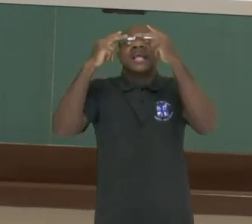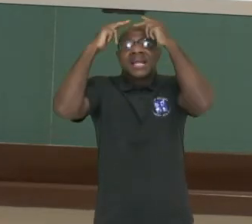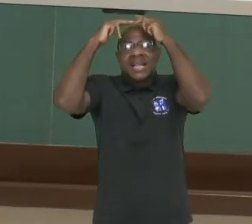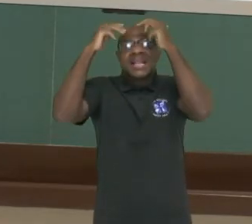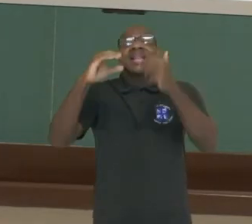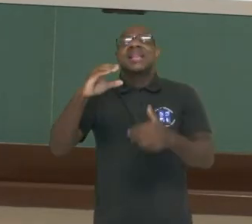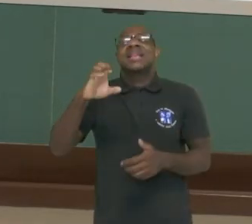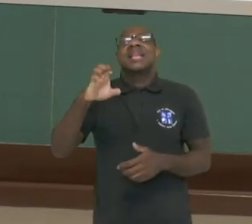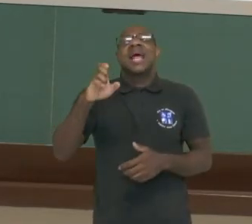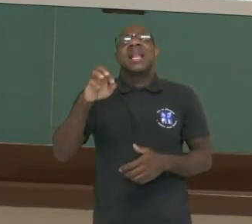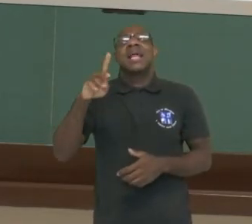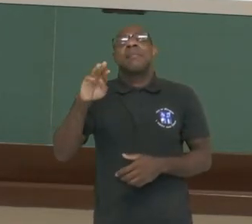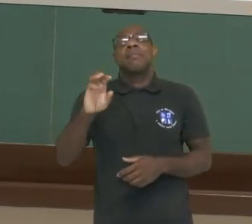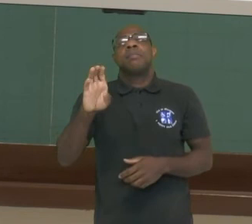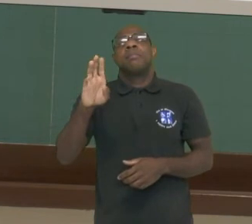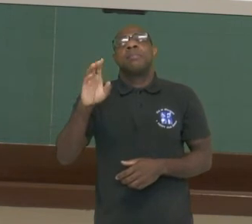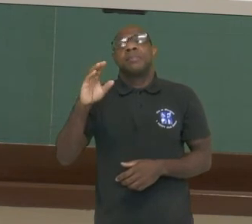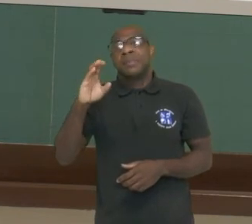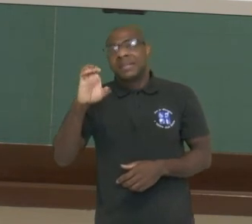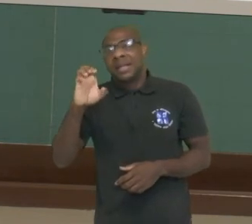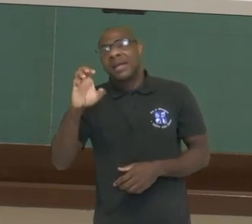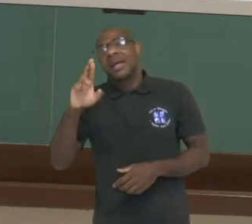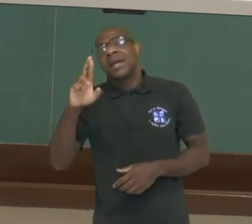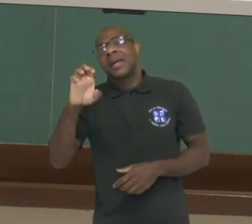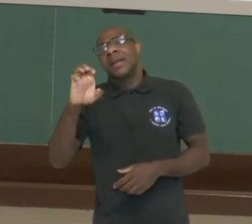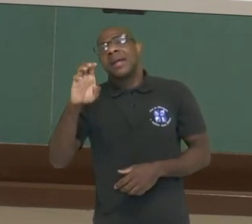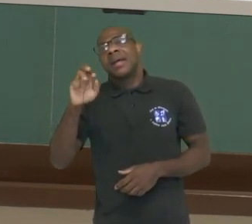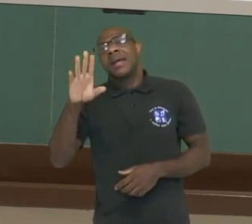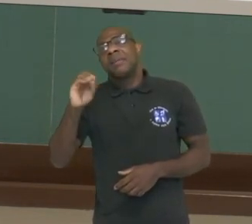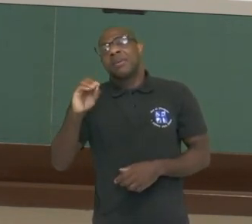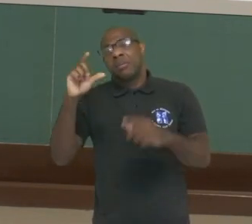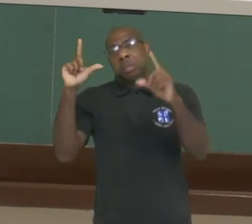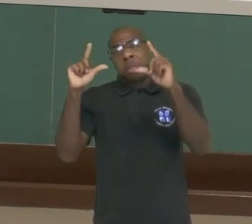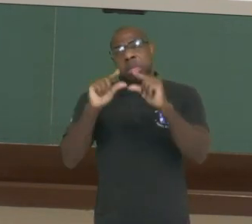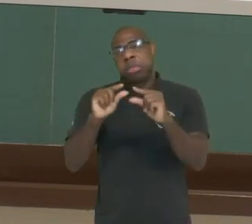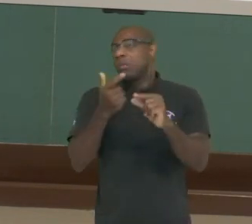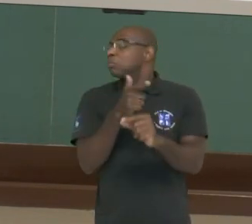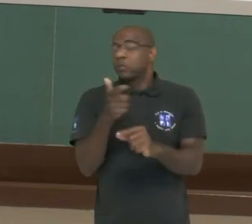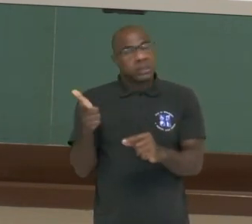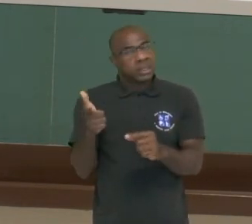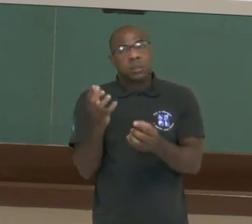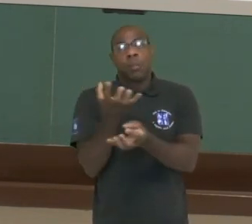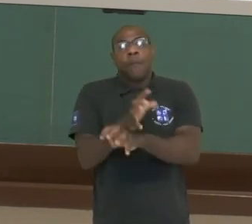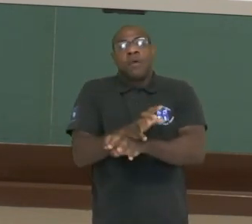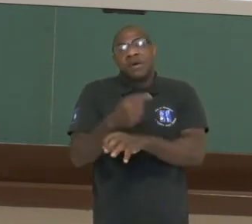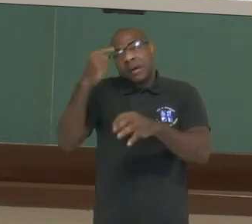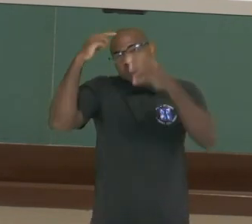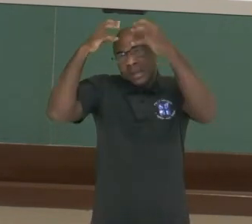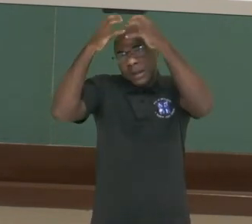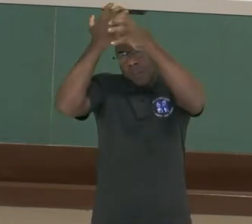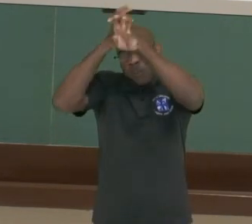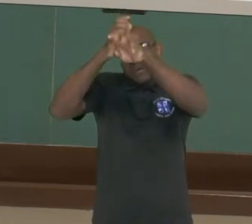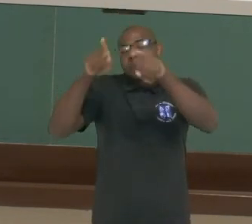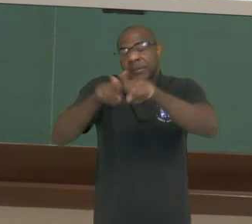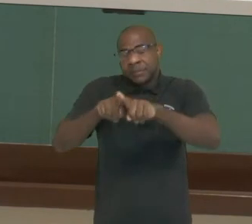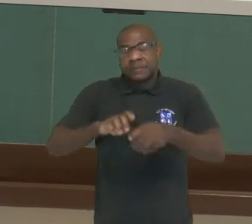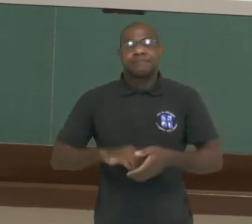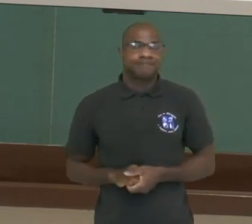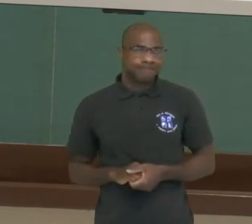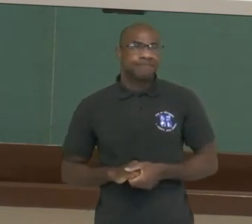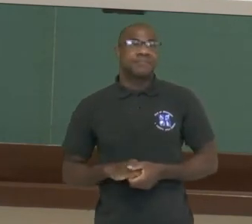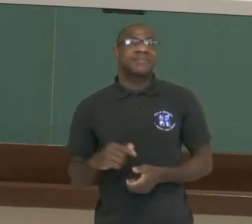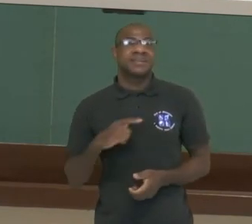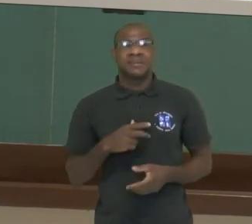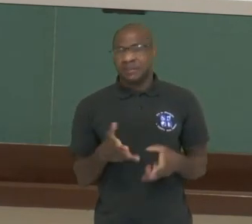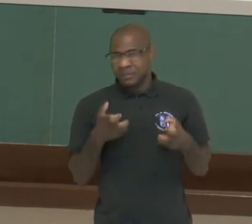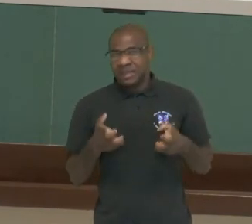tá? Se procurarmos aí mais imagens sobre essa síndrome, nós vamos observar também a questão dos